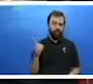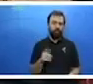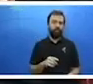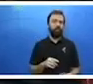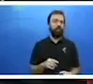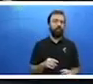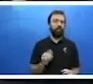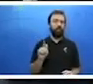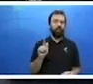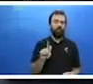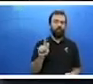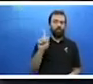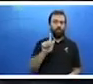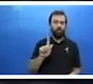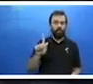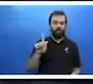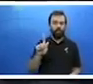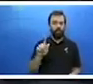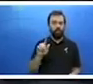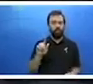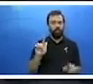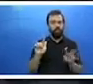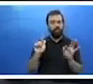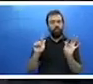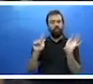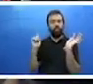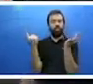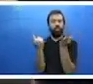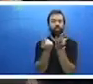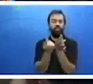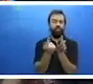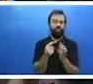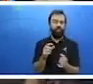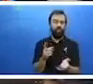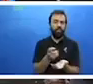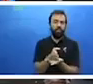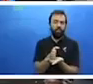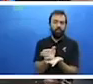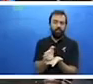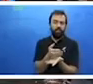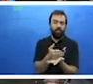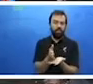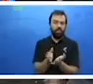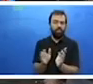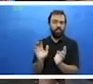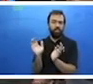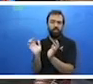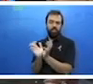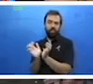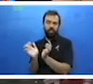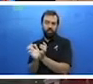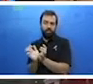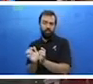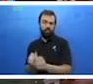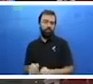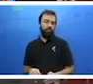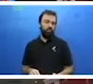Estatística? Então, respondendo, IBGE significa Instituto Brasileiro de Geografia e